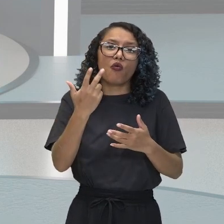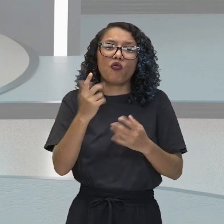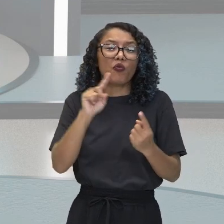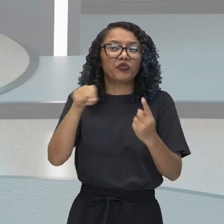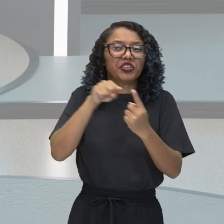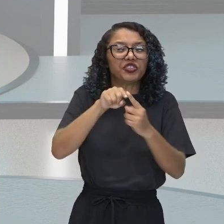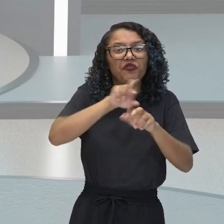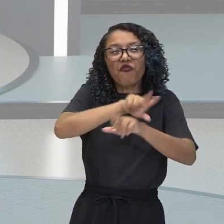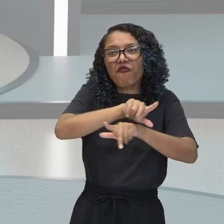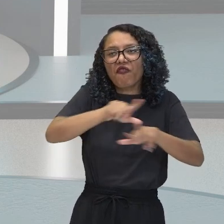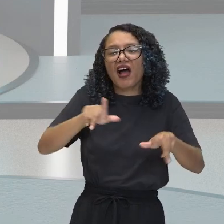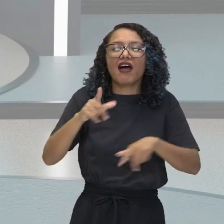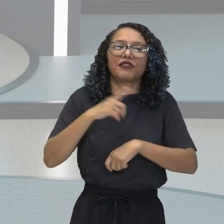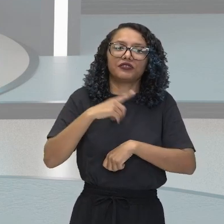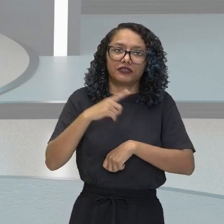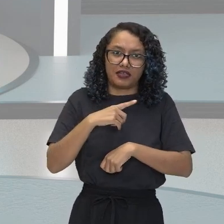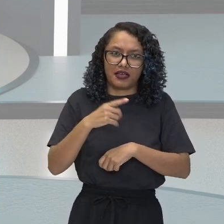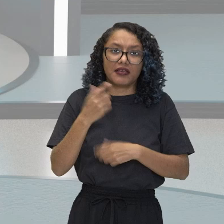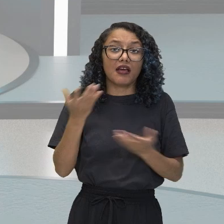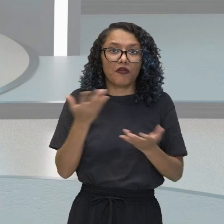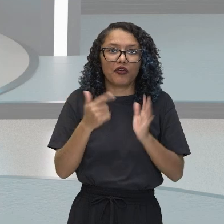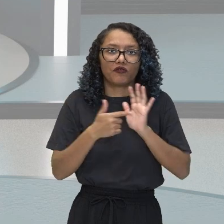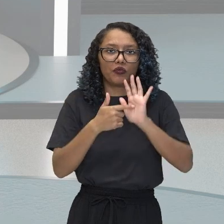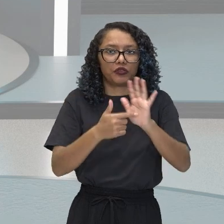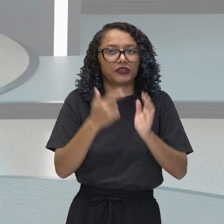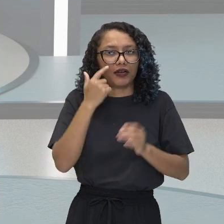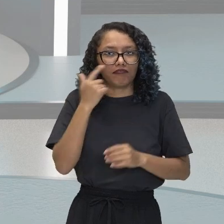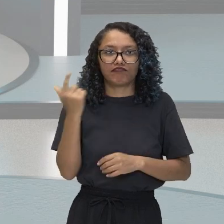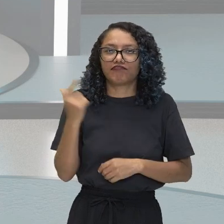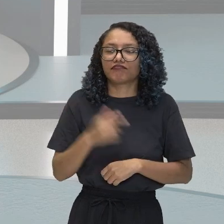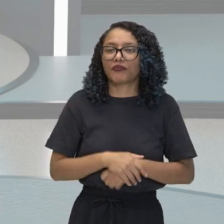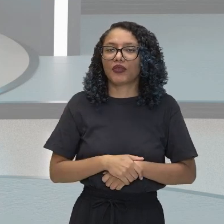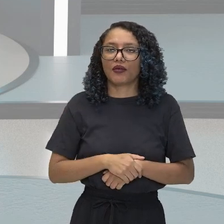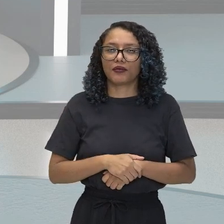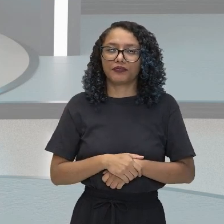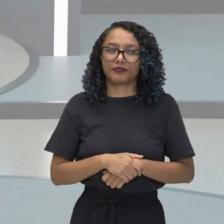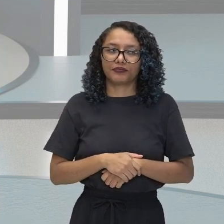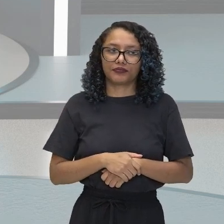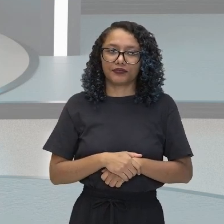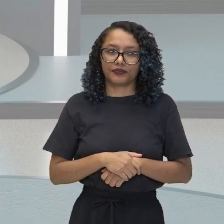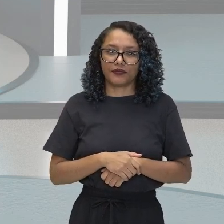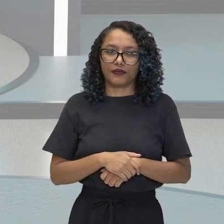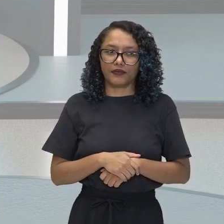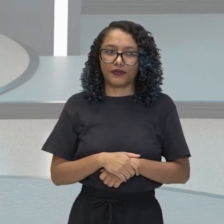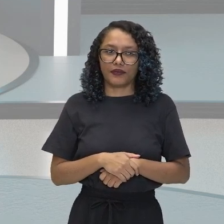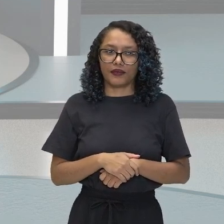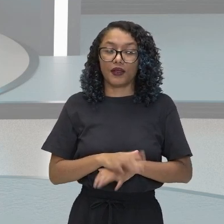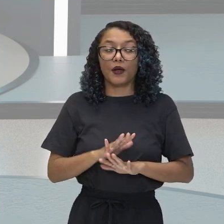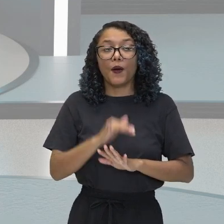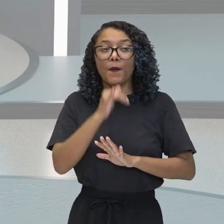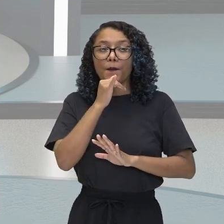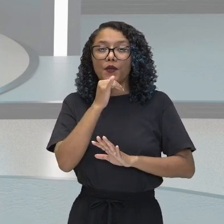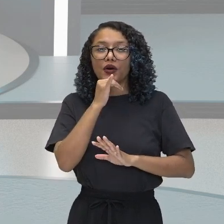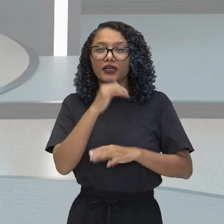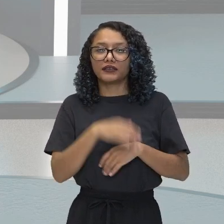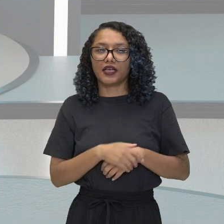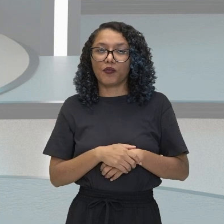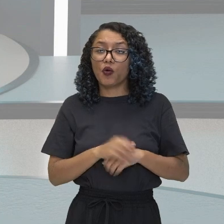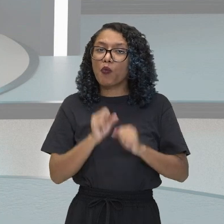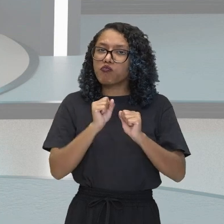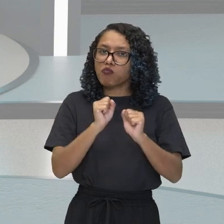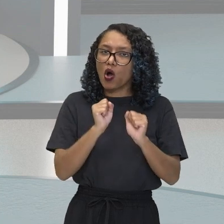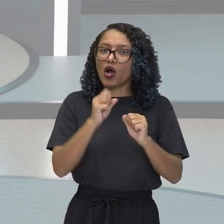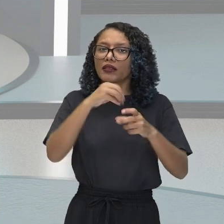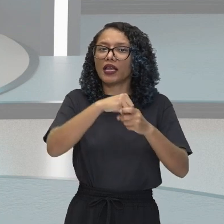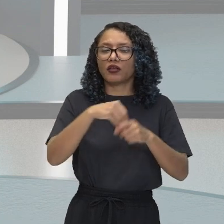Então, vamos ver algumas possibilidades? Vejamos que a dança pode ser um estudo a partir da